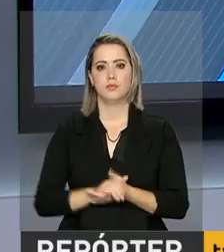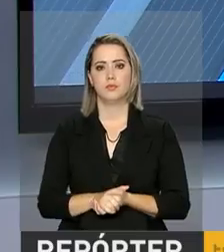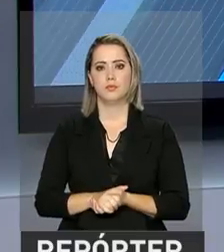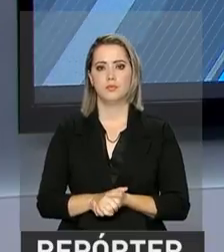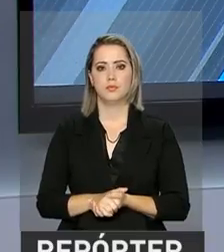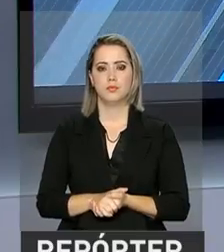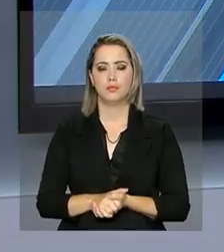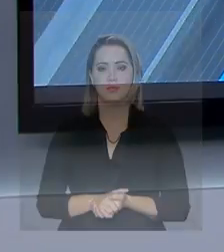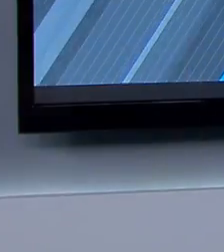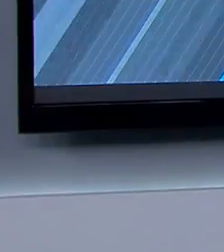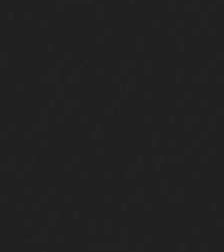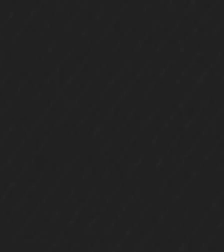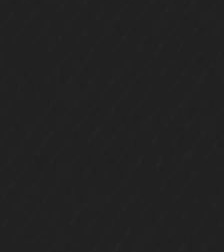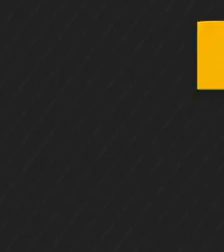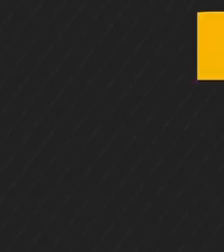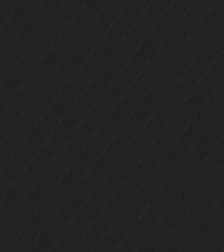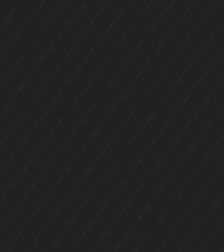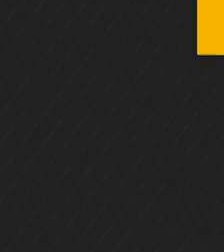federal